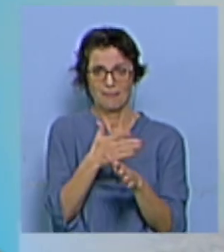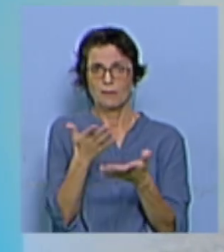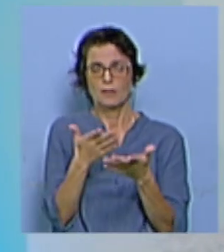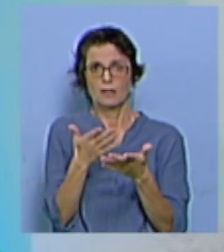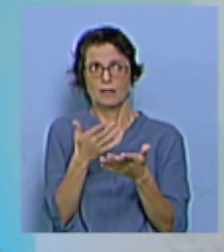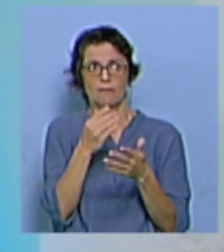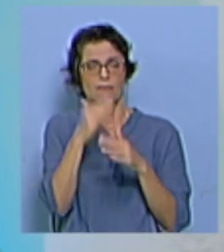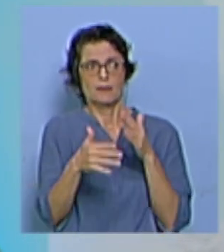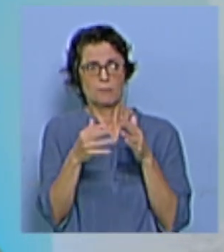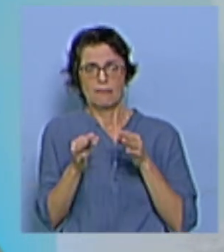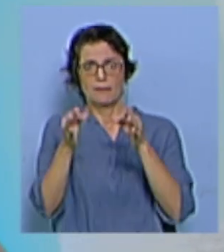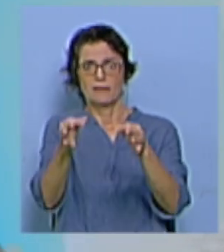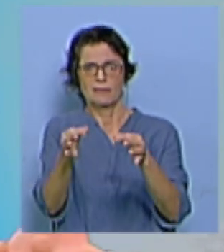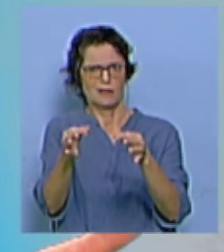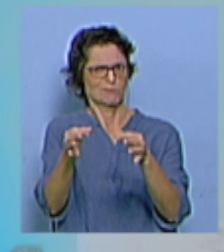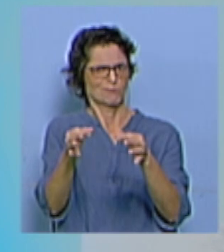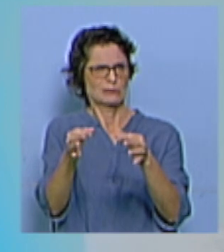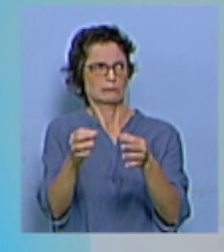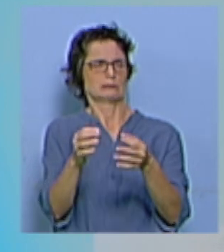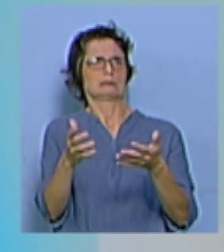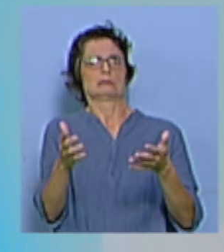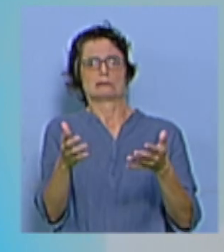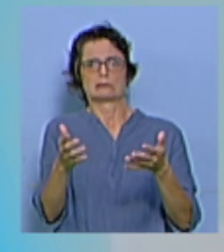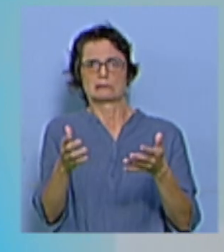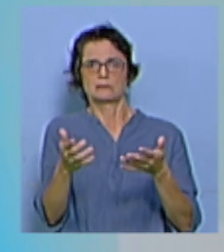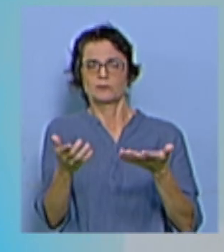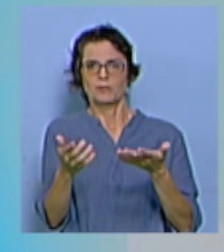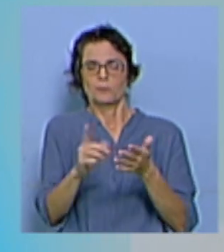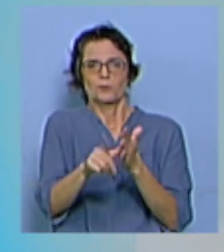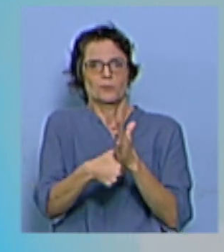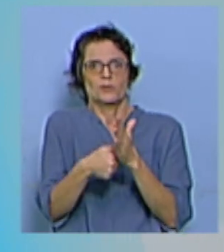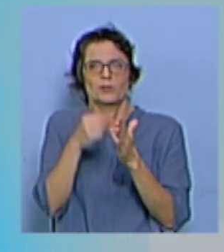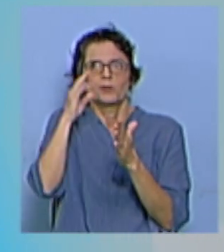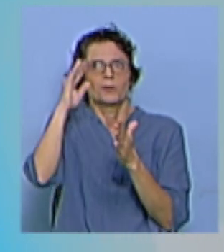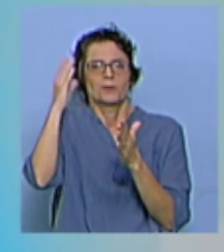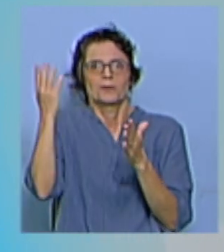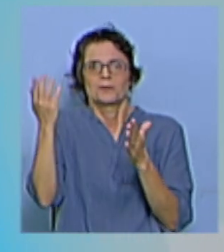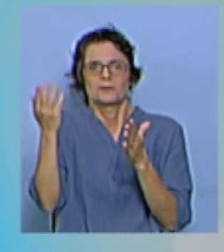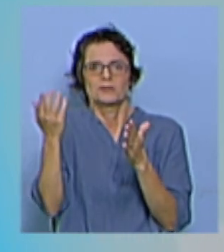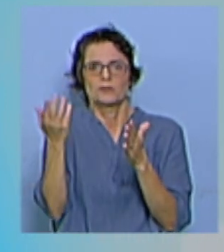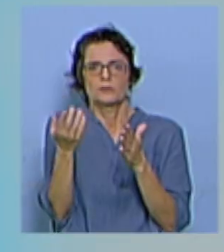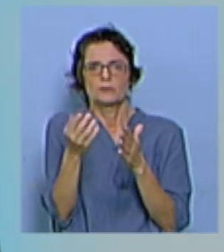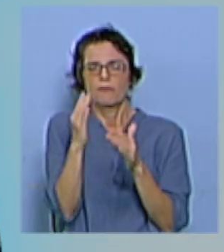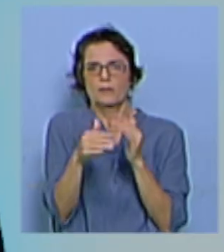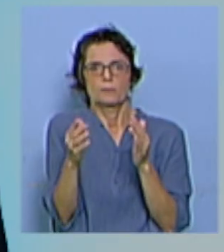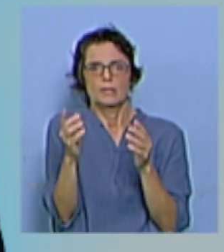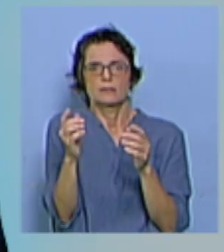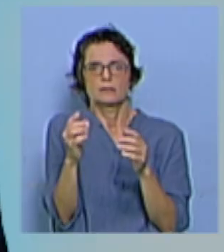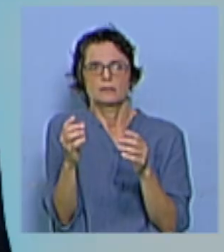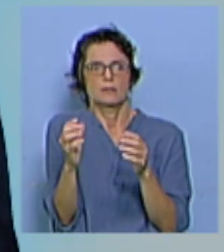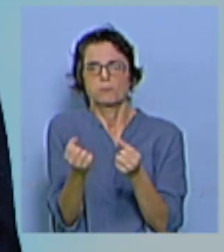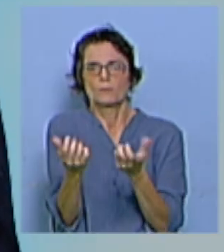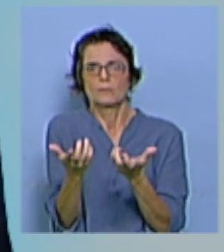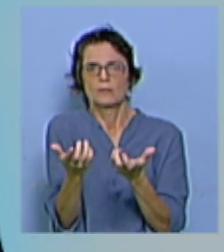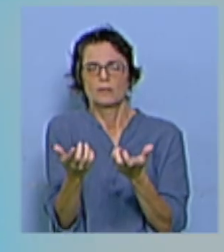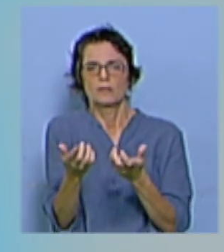acaba por ser assim um pouco contra a natura, não é? Para quem tem o seu projeto de vida definido. Pois, não éramos nós